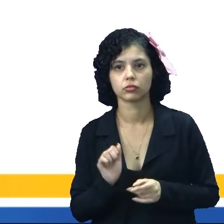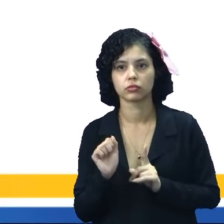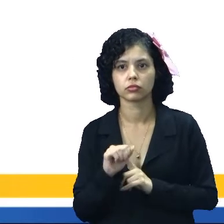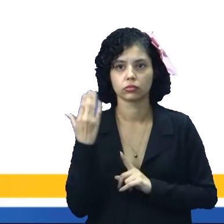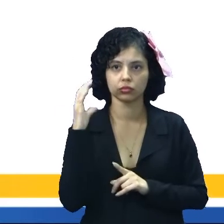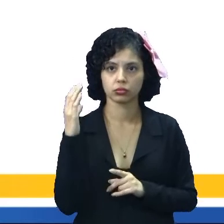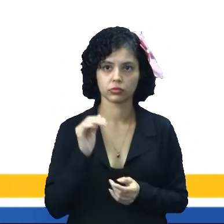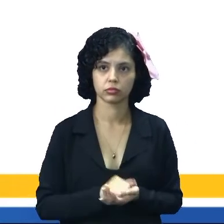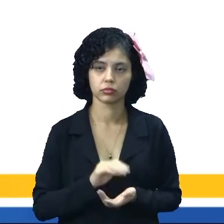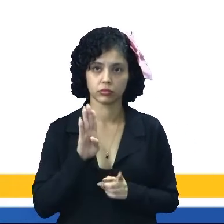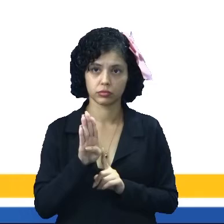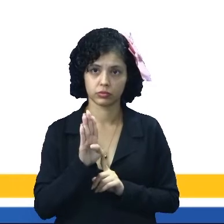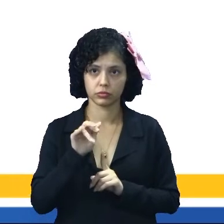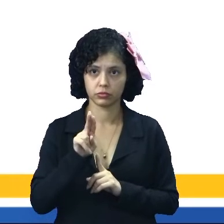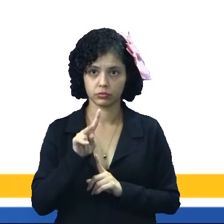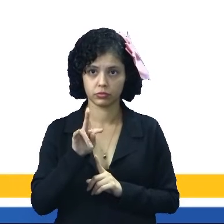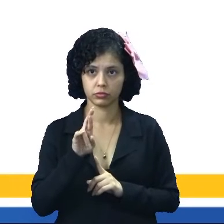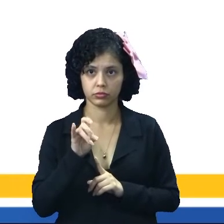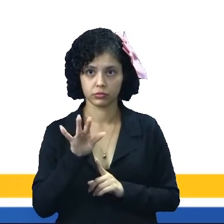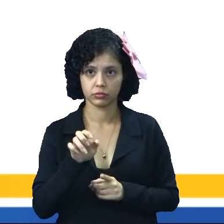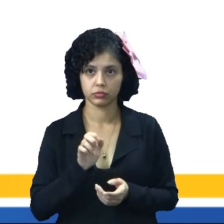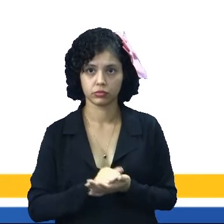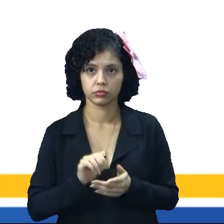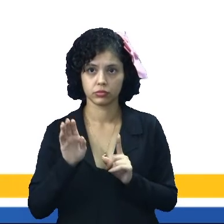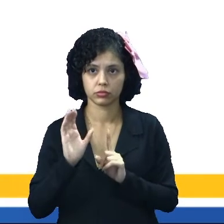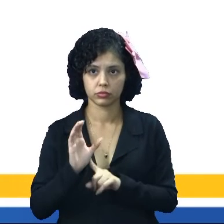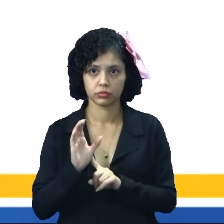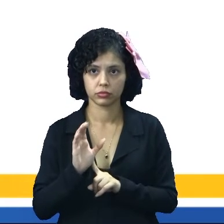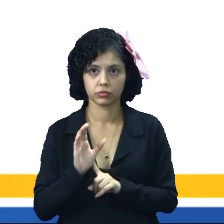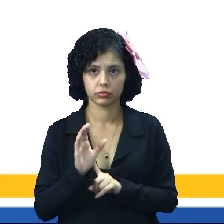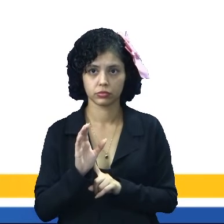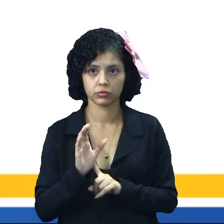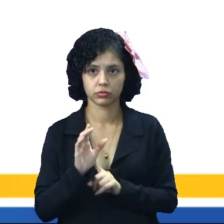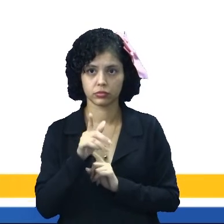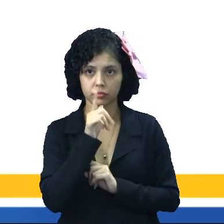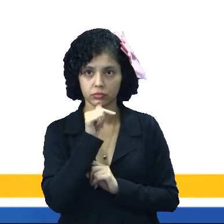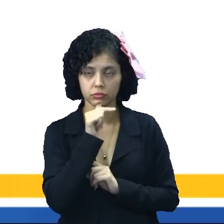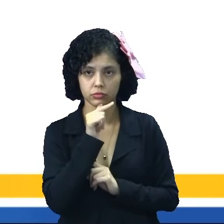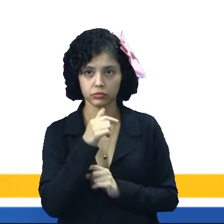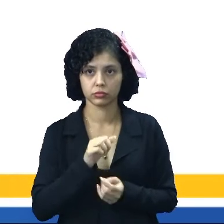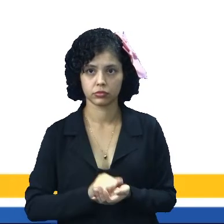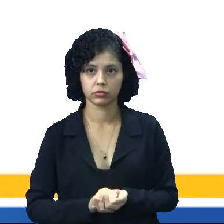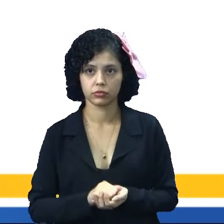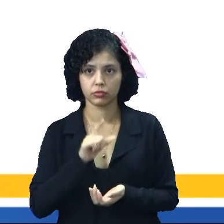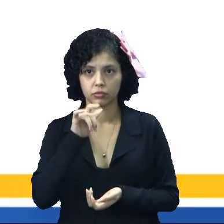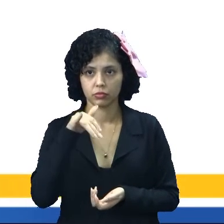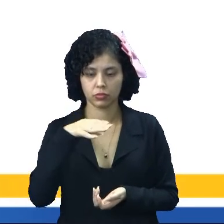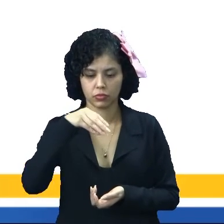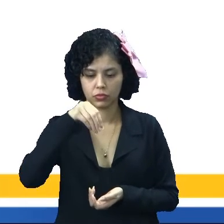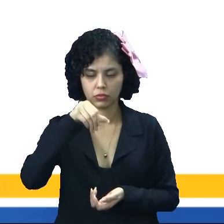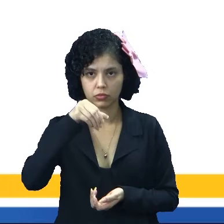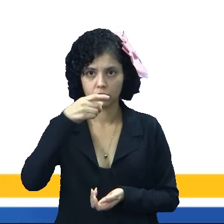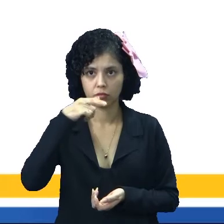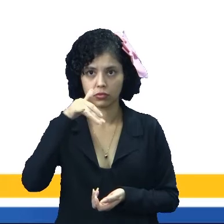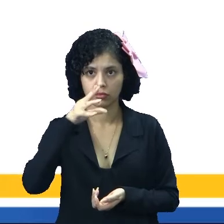A, refrigerante, B, vinagre, C, água com limão,